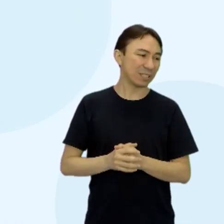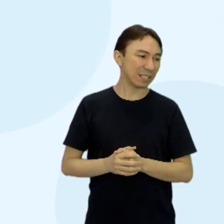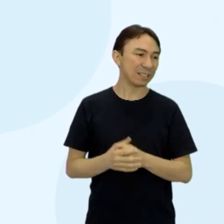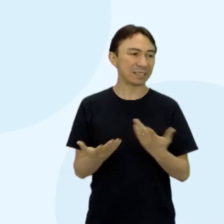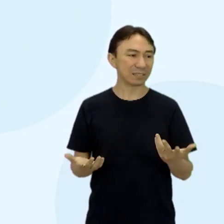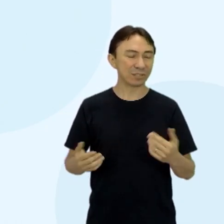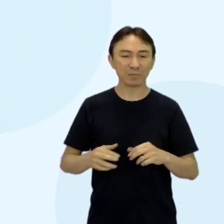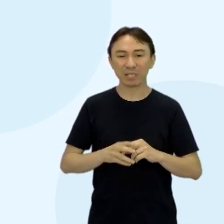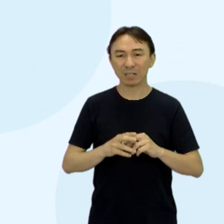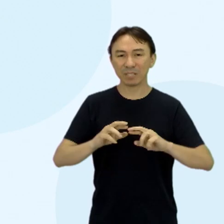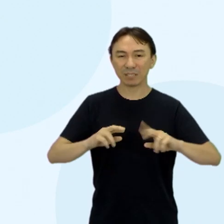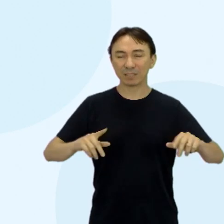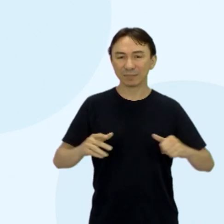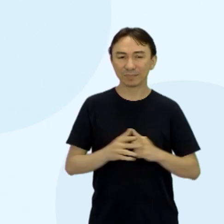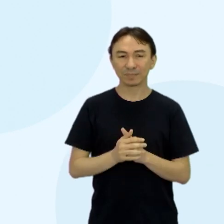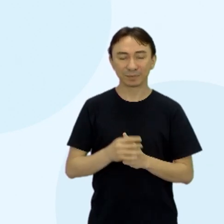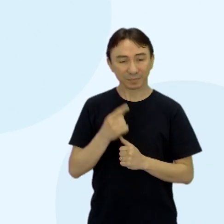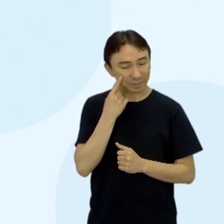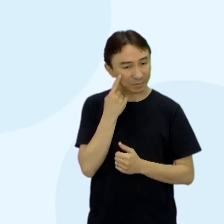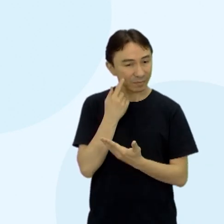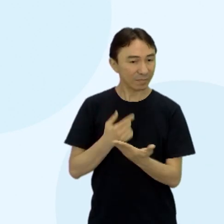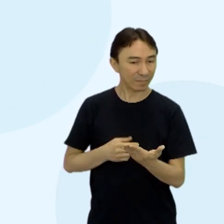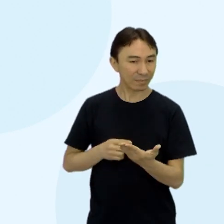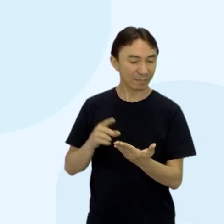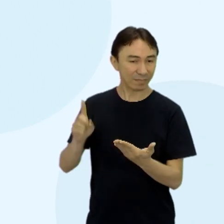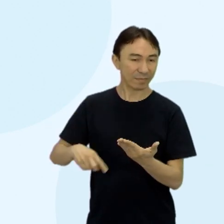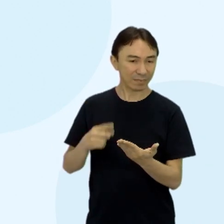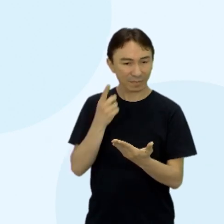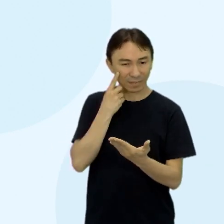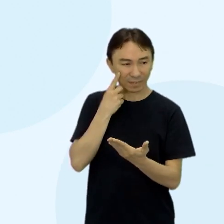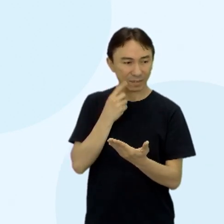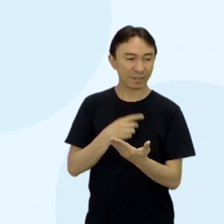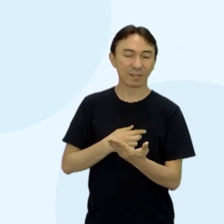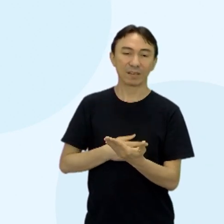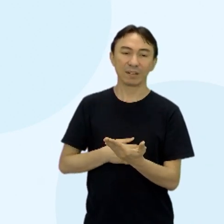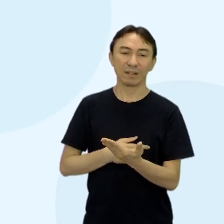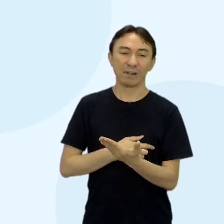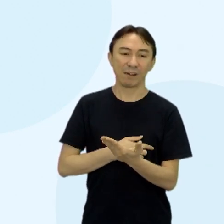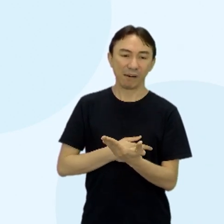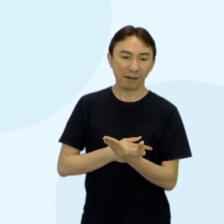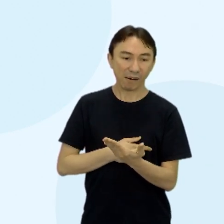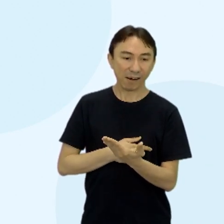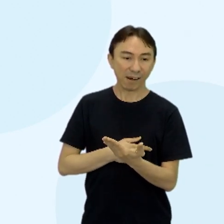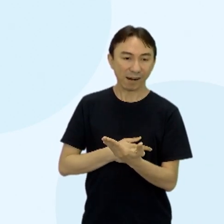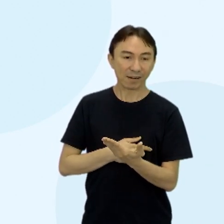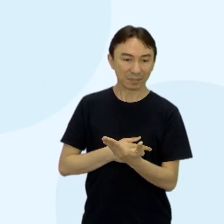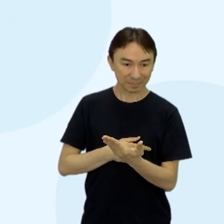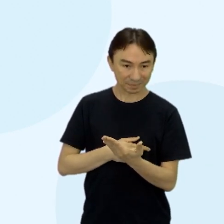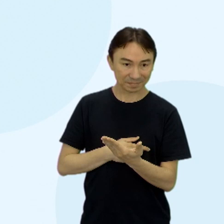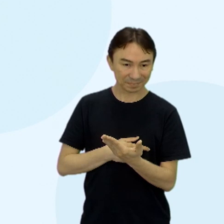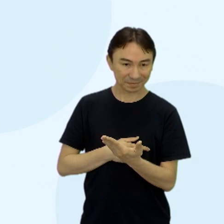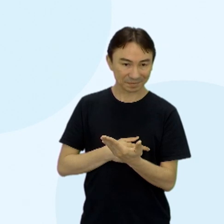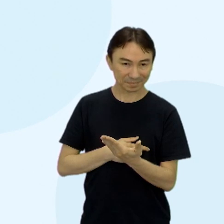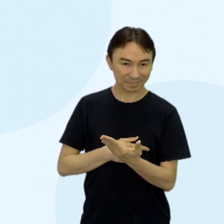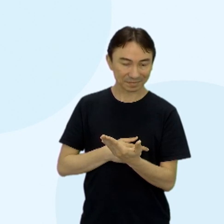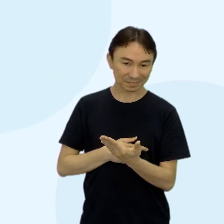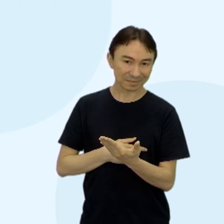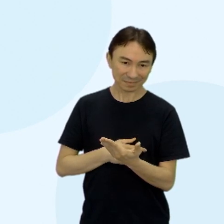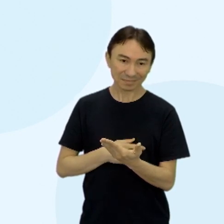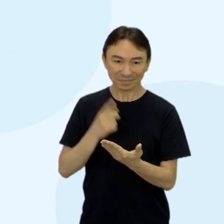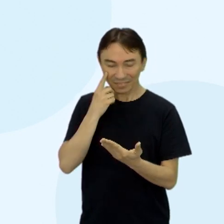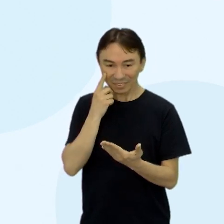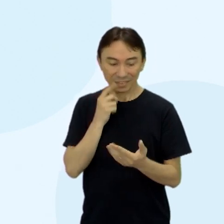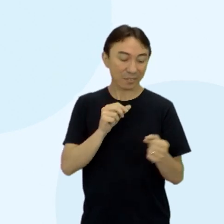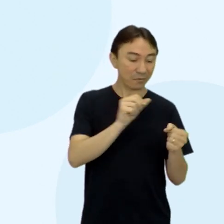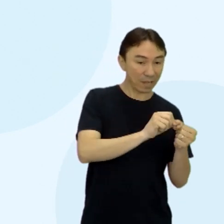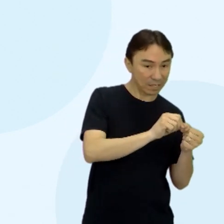minha balança, né? Ó, aqui é uma cumbuquinha e aqui é outra cumbuquinha. Eu tô falando cumbuquinha porque a minha era cumbuquinha mesmo, sim, né? Tá? Tinha que fazer a de um lado ou fazer a